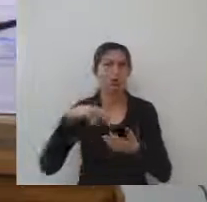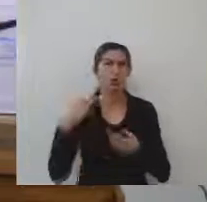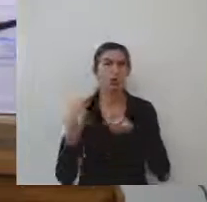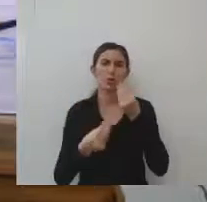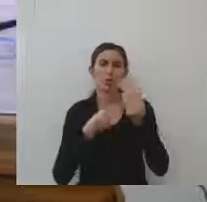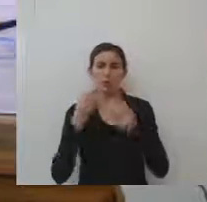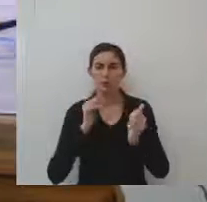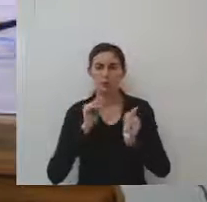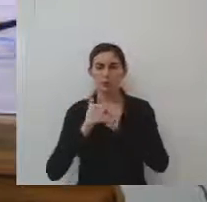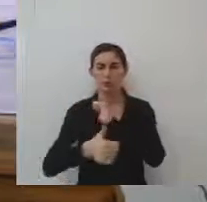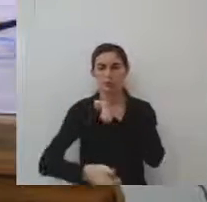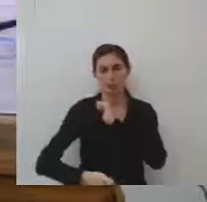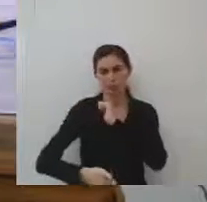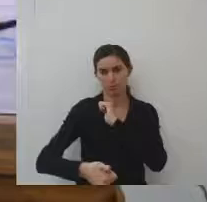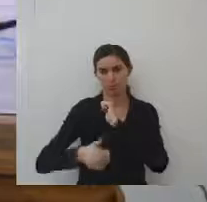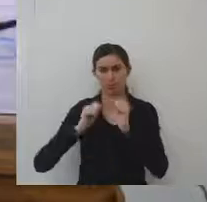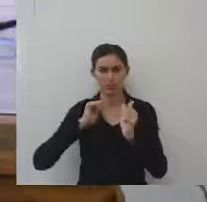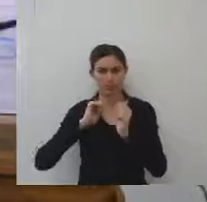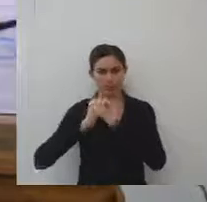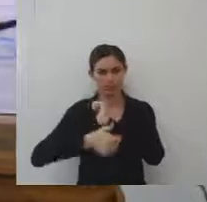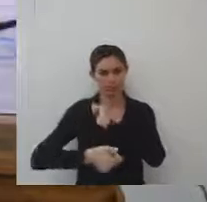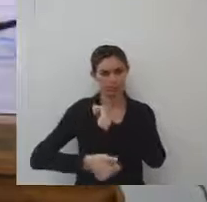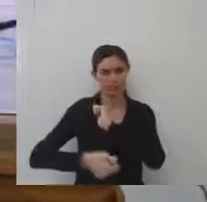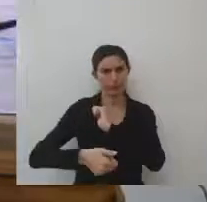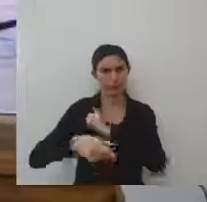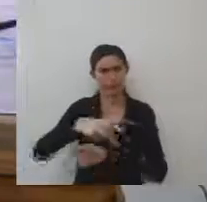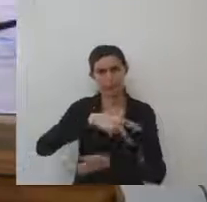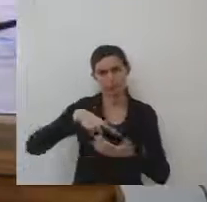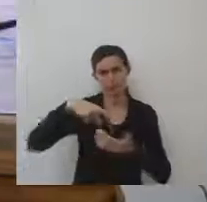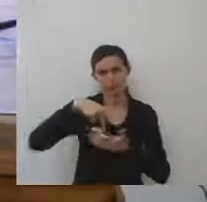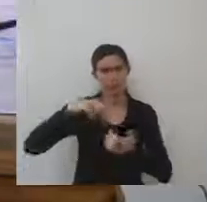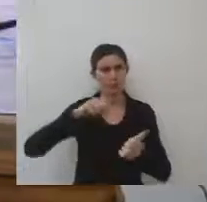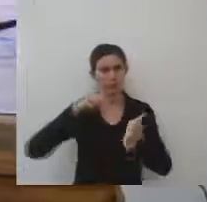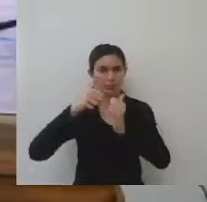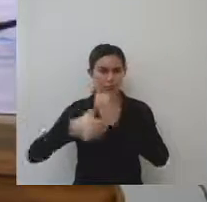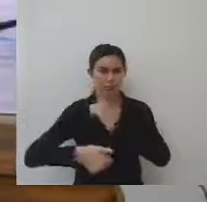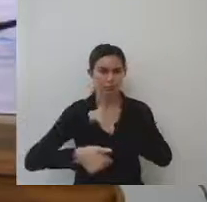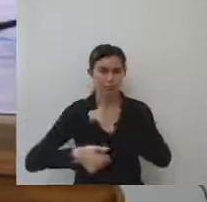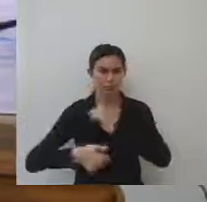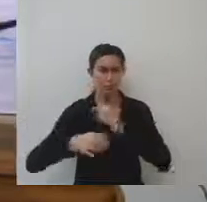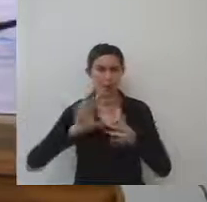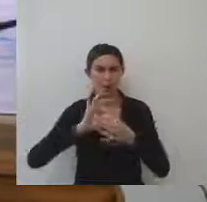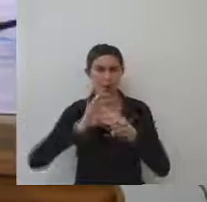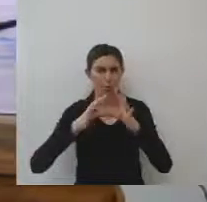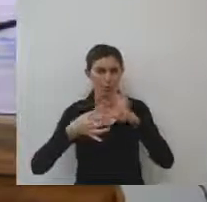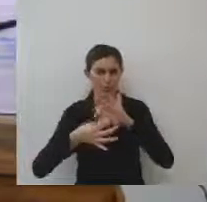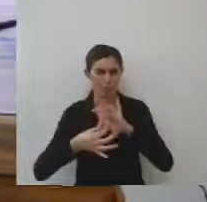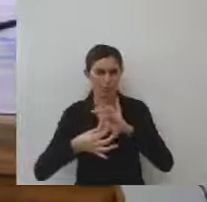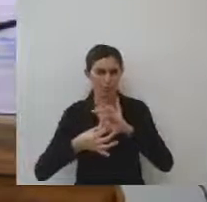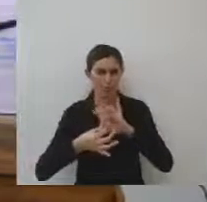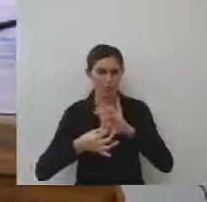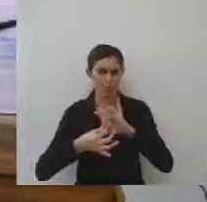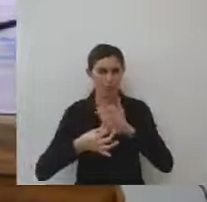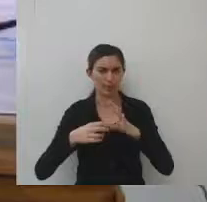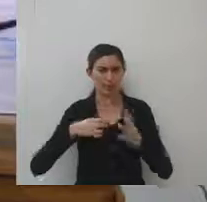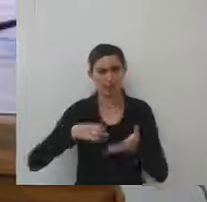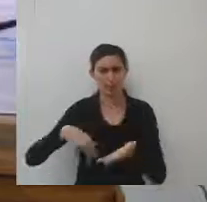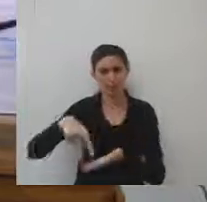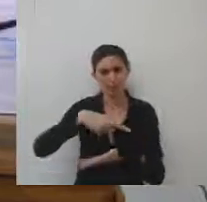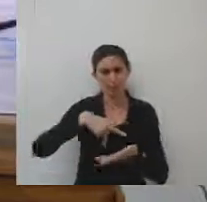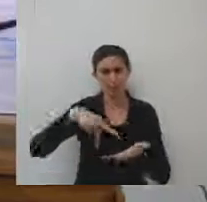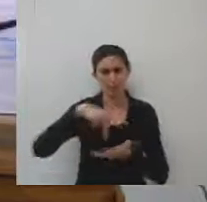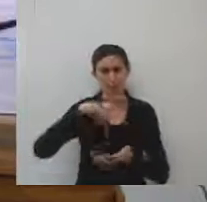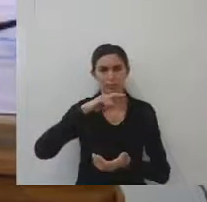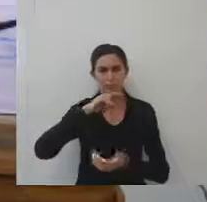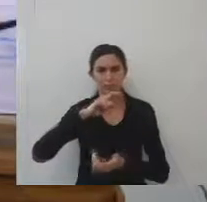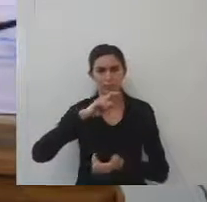um esporte. Então, a dança... Se eu estou numa Olimpíada e aí eu estou patinação no